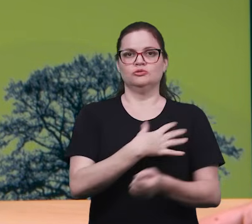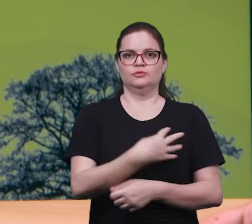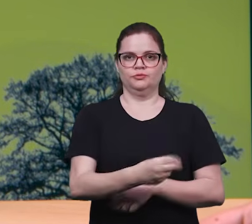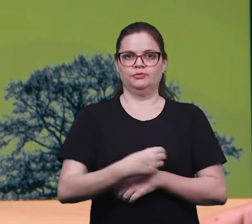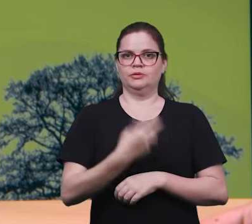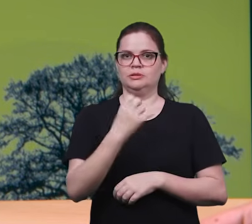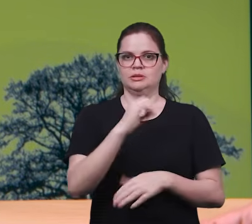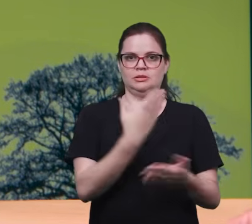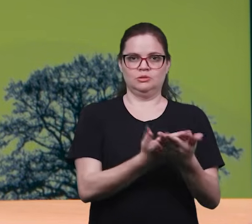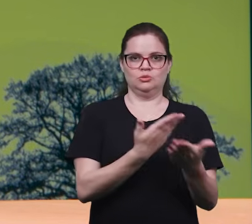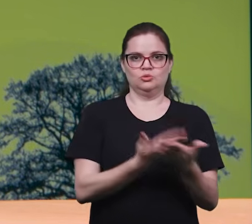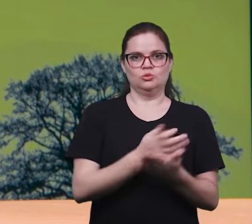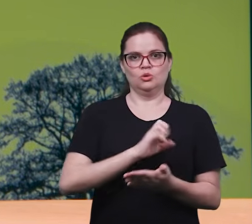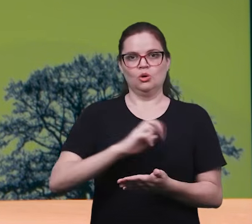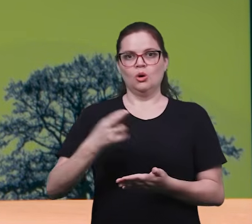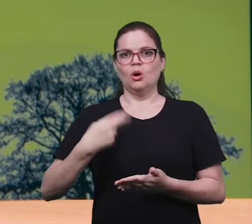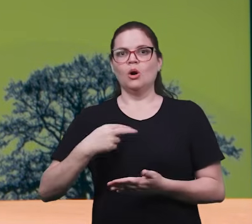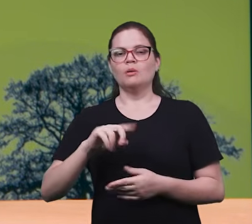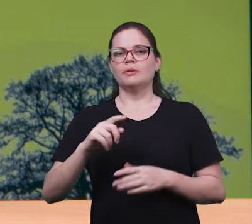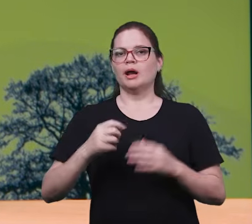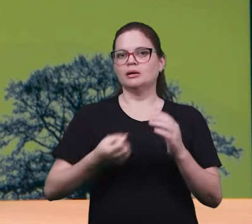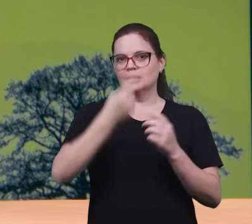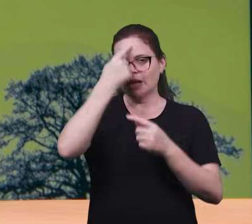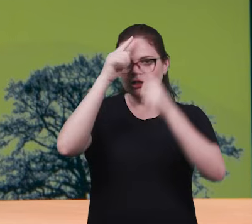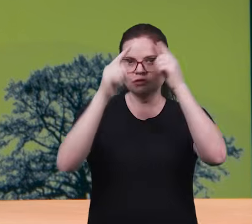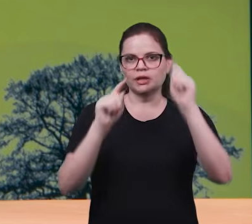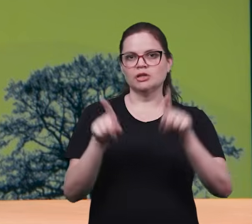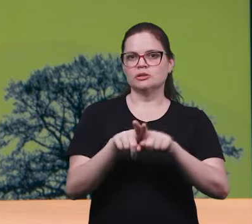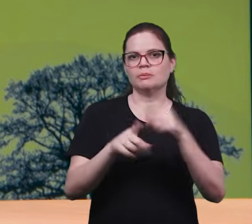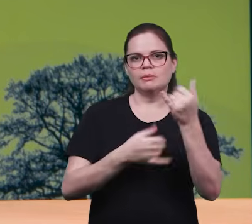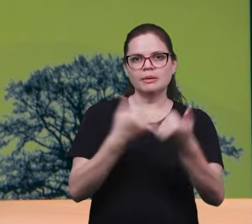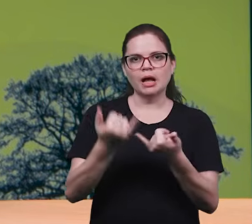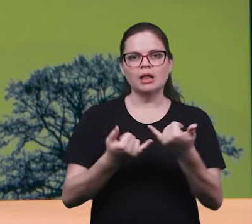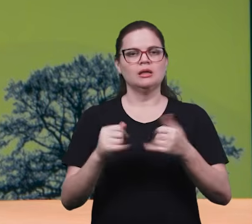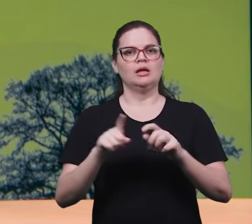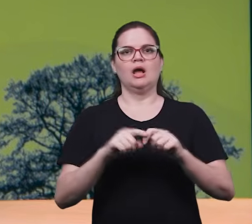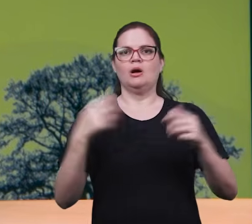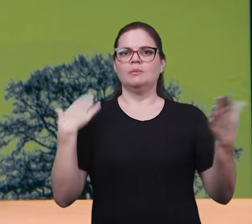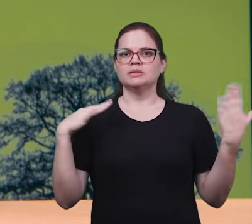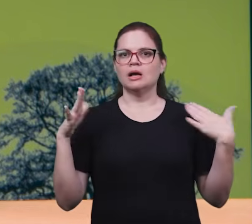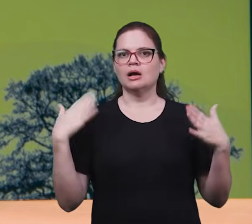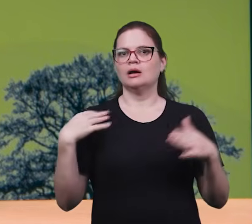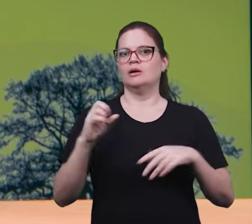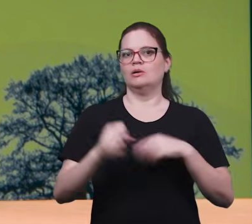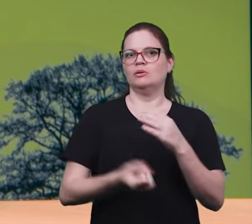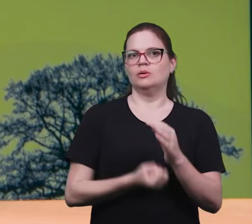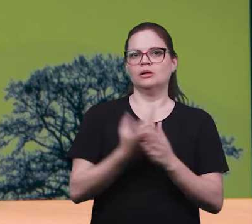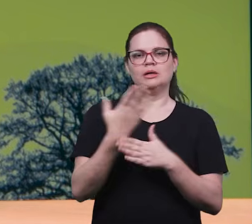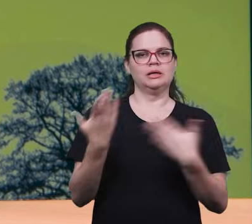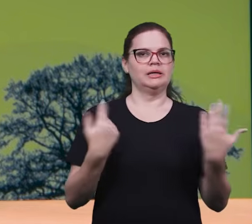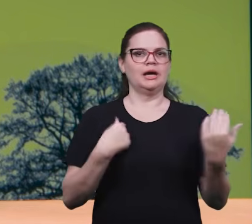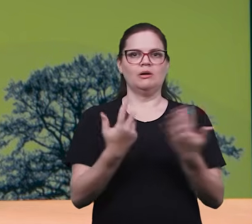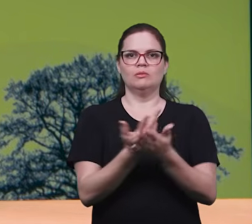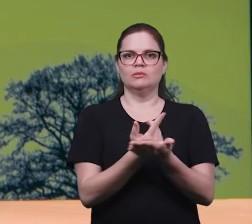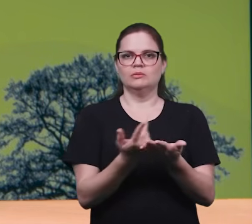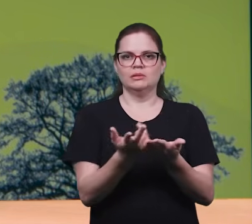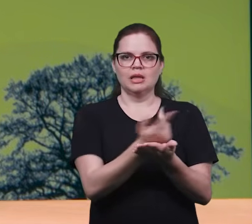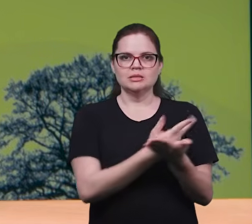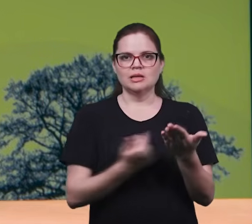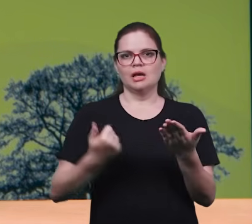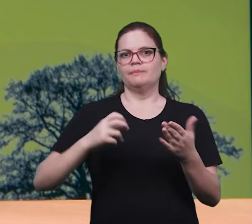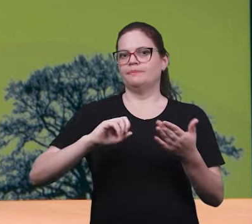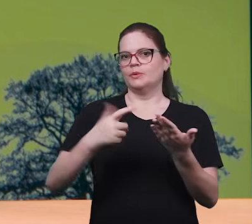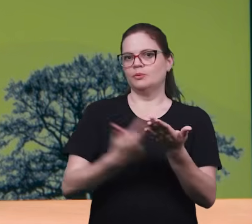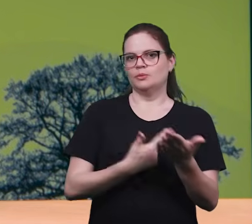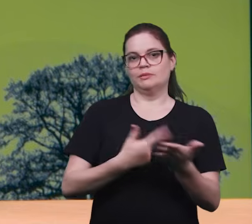nos estudos, ou seja para a criatividade, como diversão, ou até mesmo para criar um HQ, um livrinho. Precisa